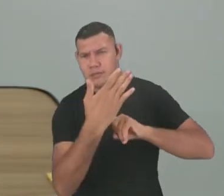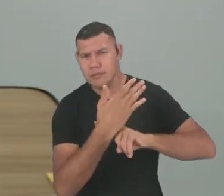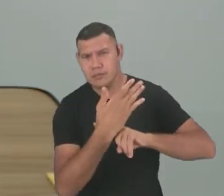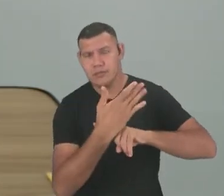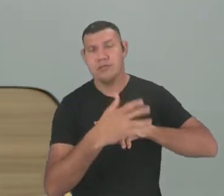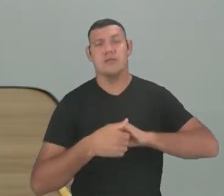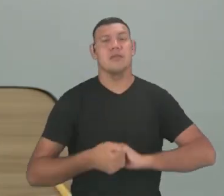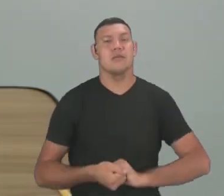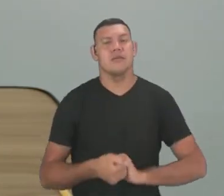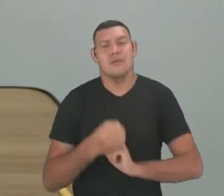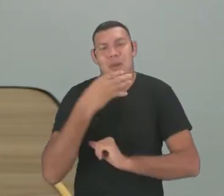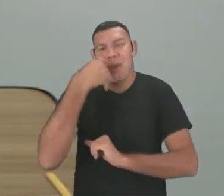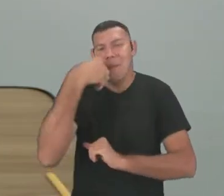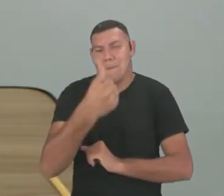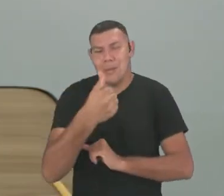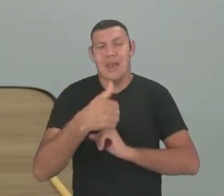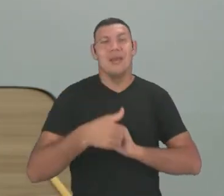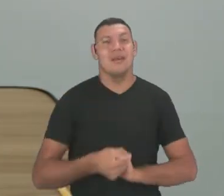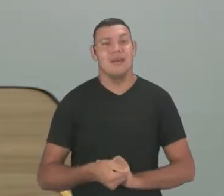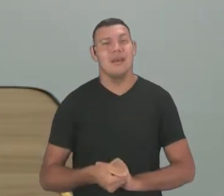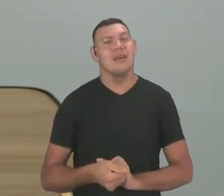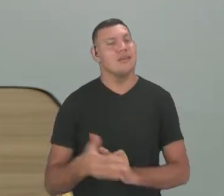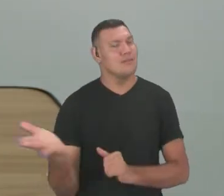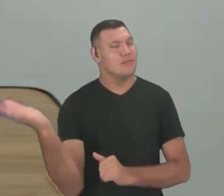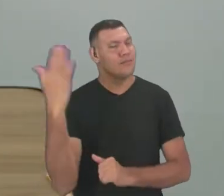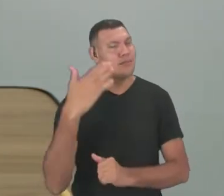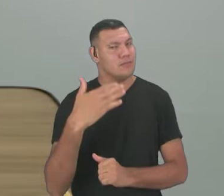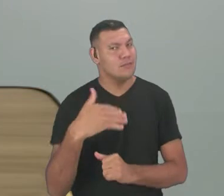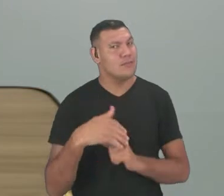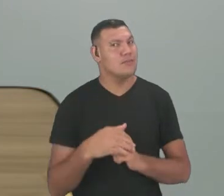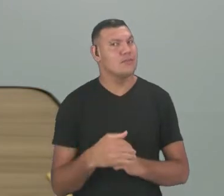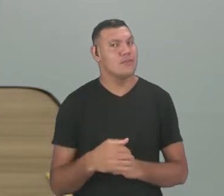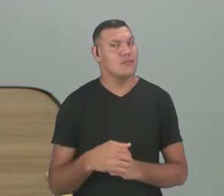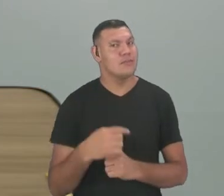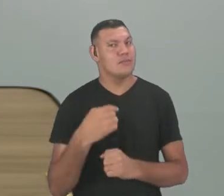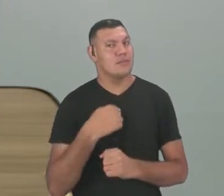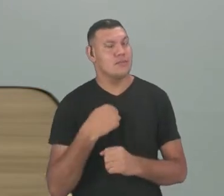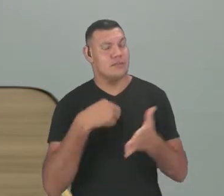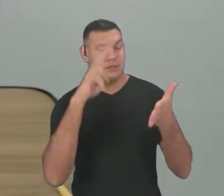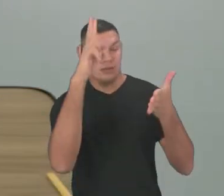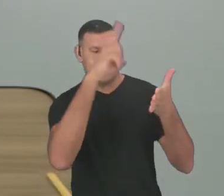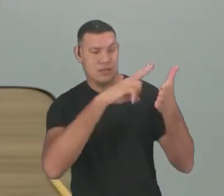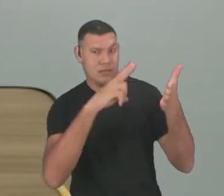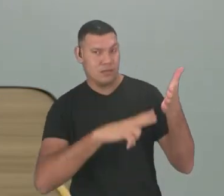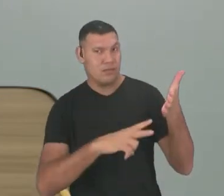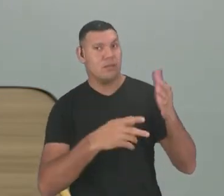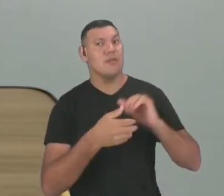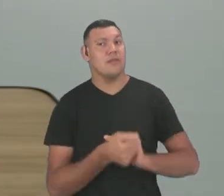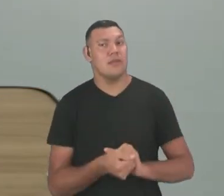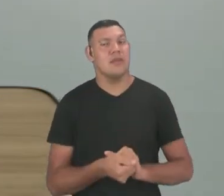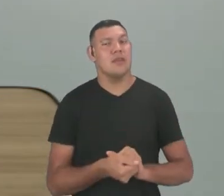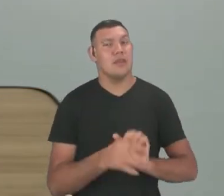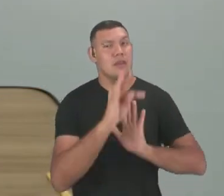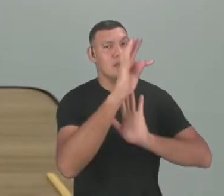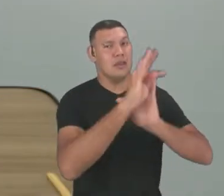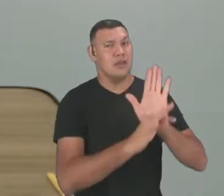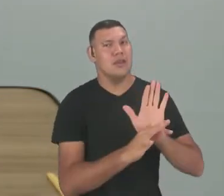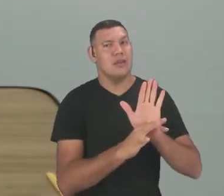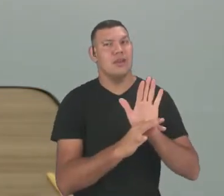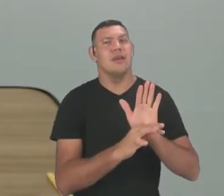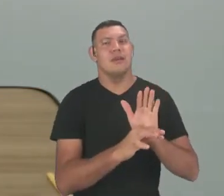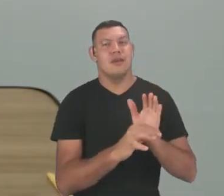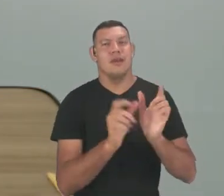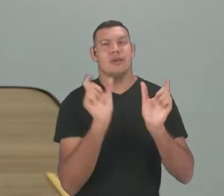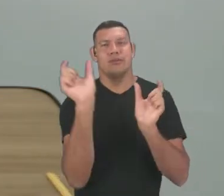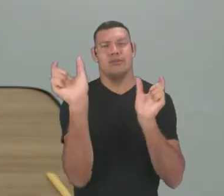ajudar que bom crianças Então nós vamos fazer assim eu nós vamos fazer a leitura desse texto que estão com as